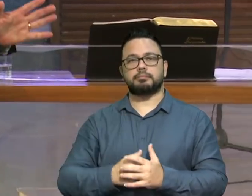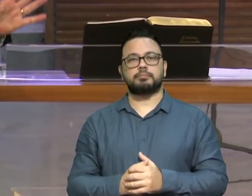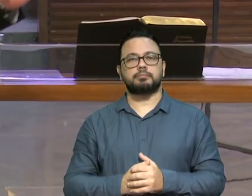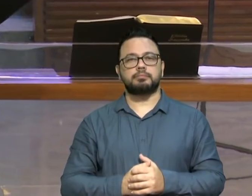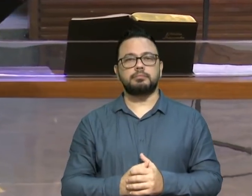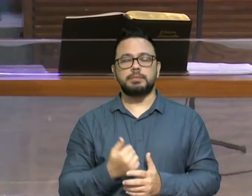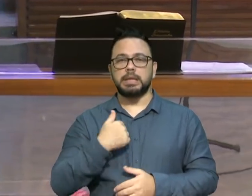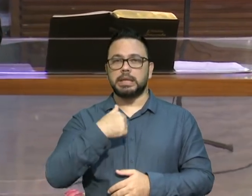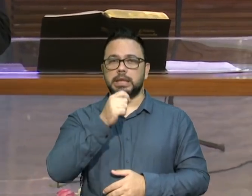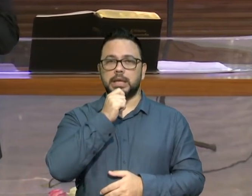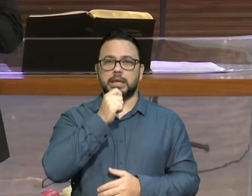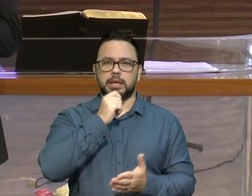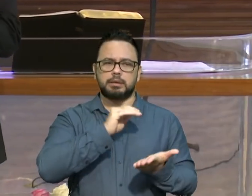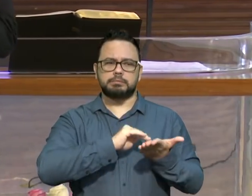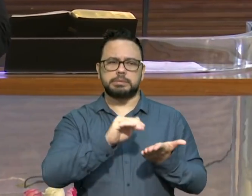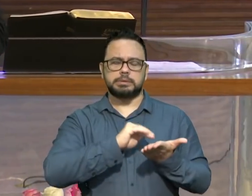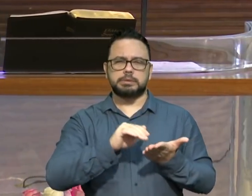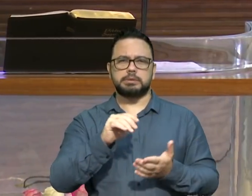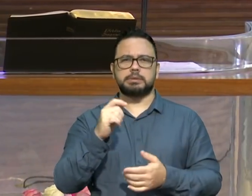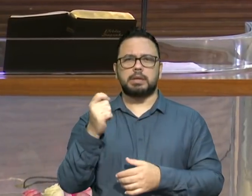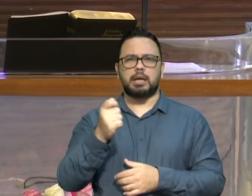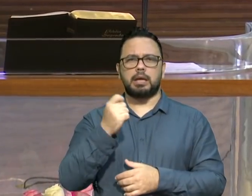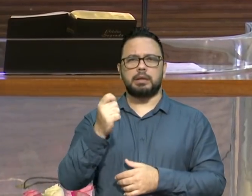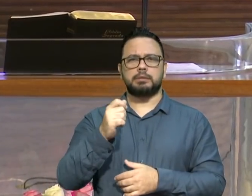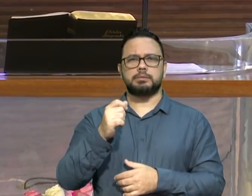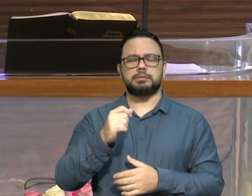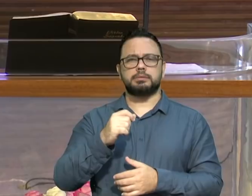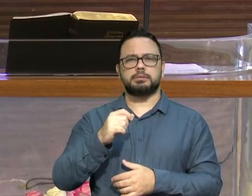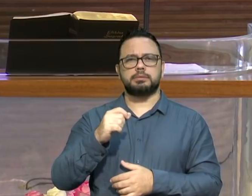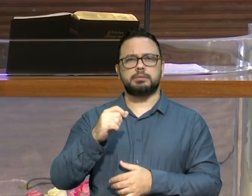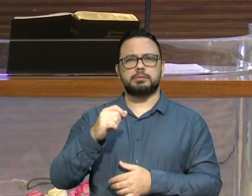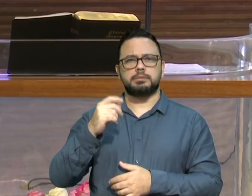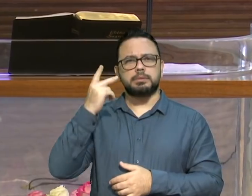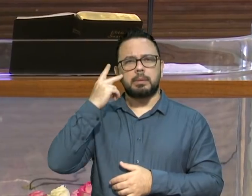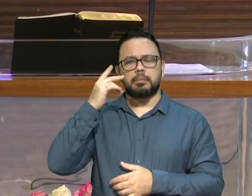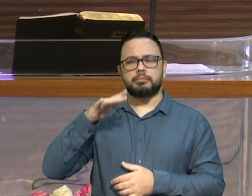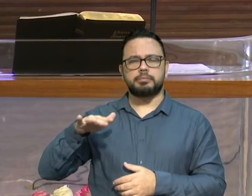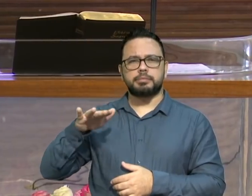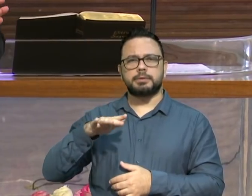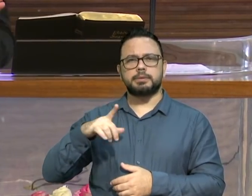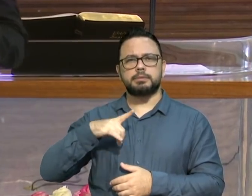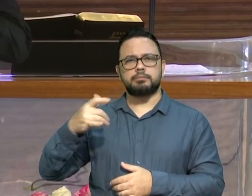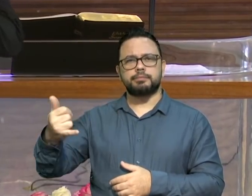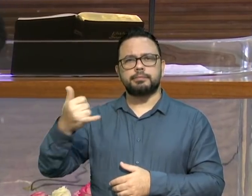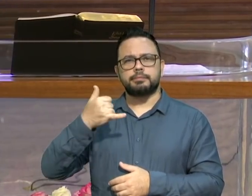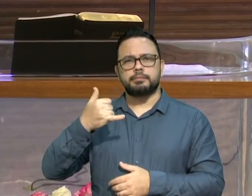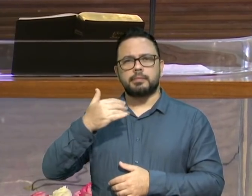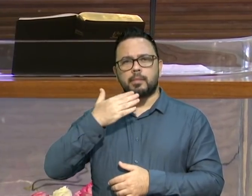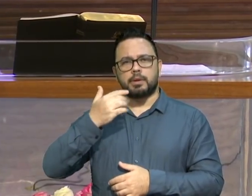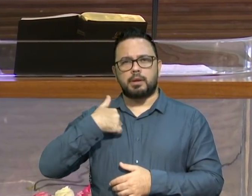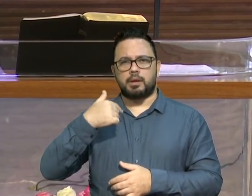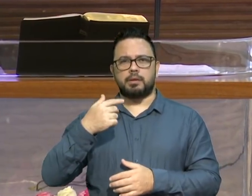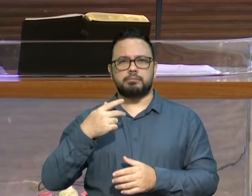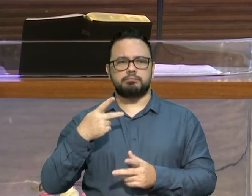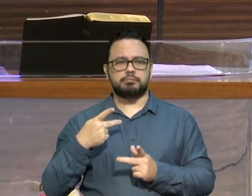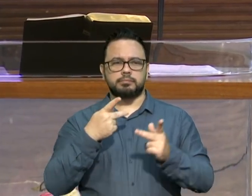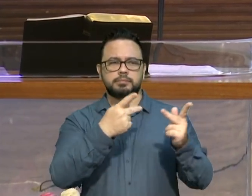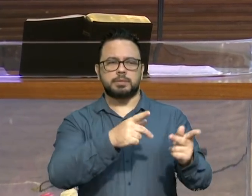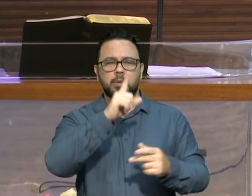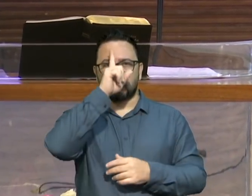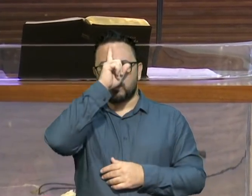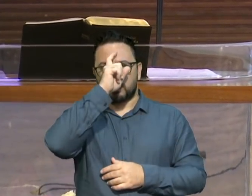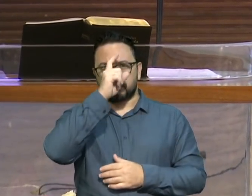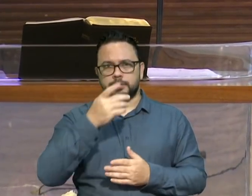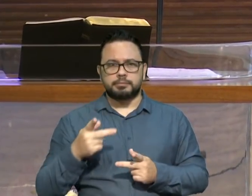e eu era secretário da Associação Paulista Sudoeste uma chamada telefônica e pedindo que eu fosse até o Hospital Regional